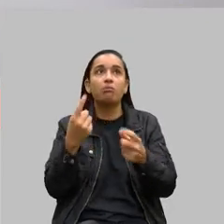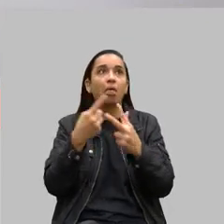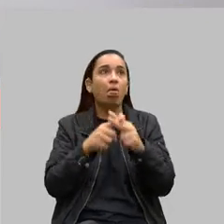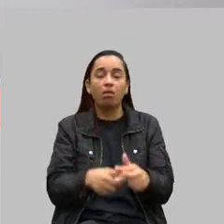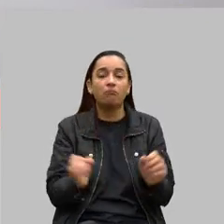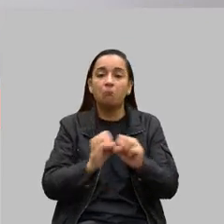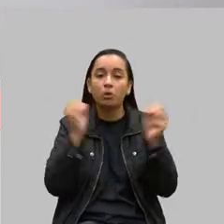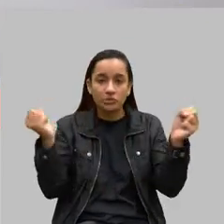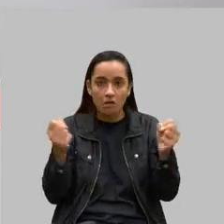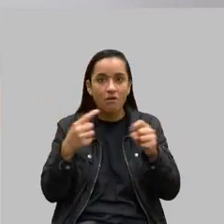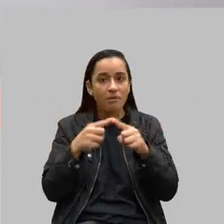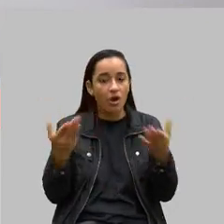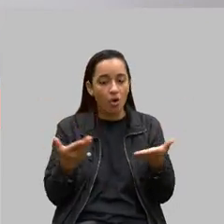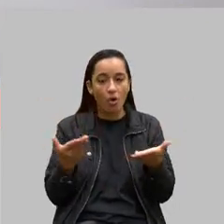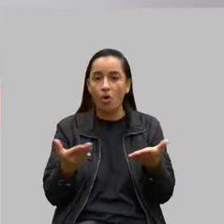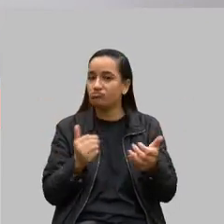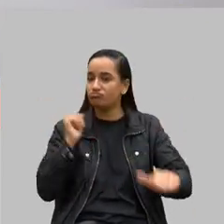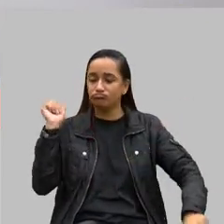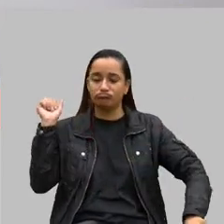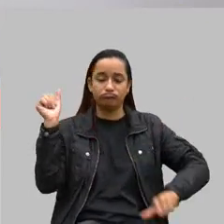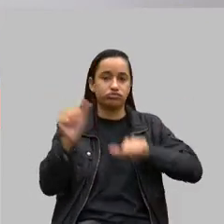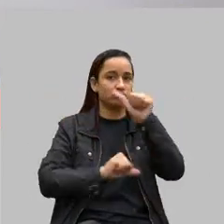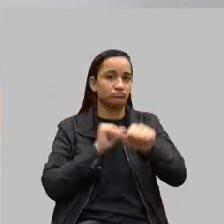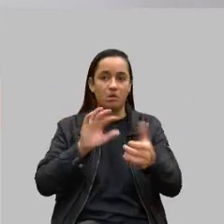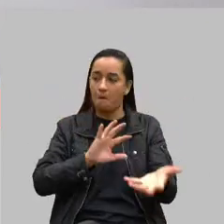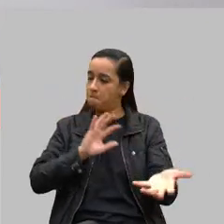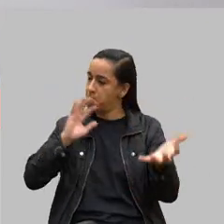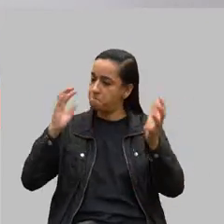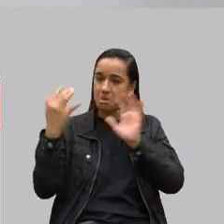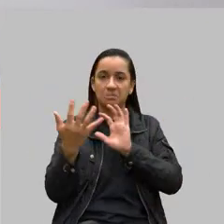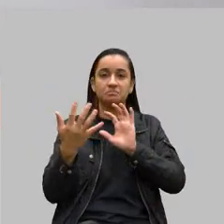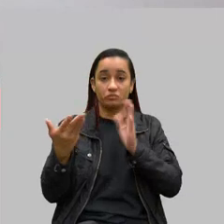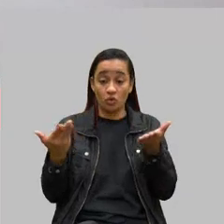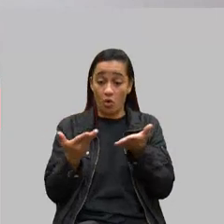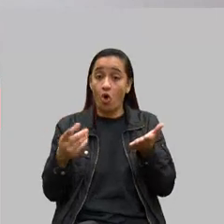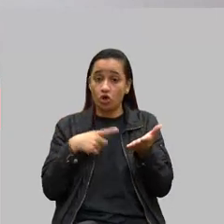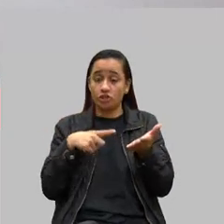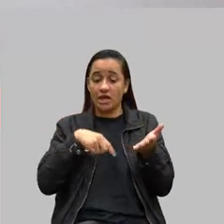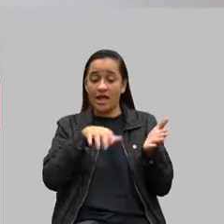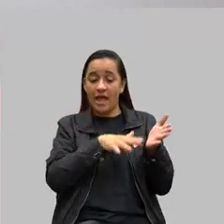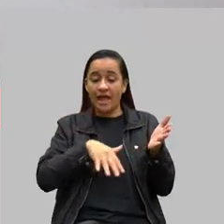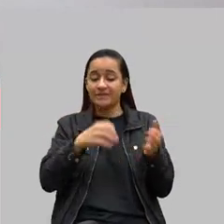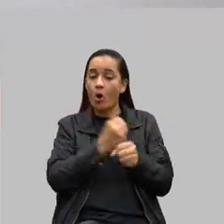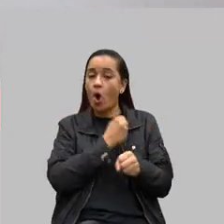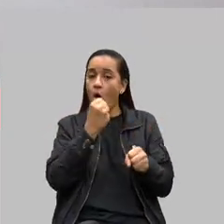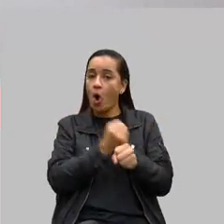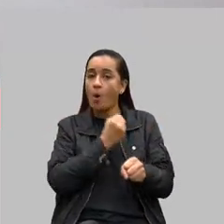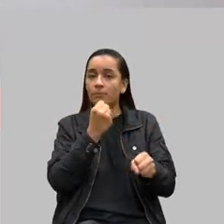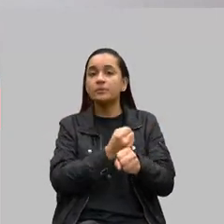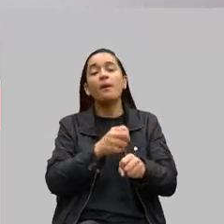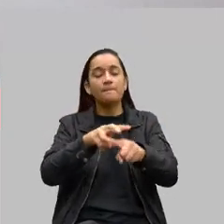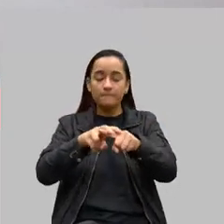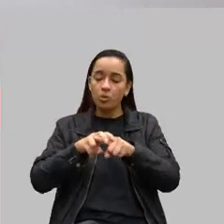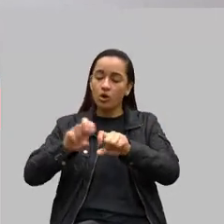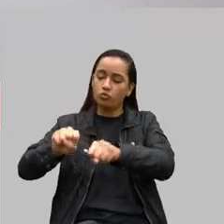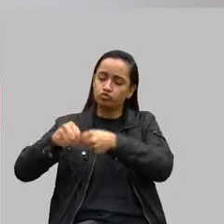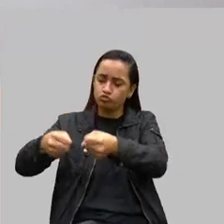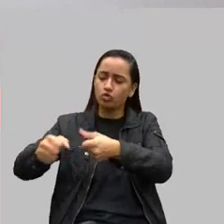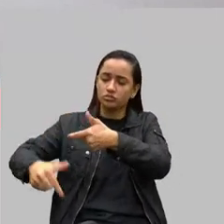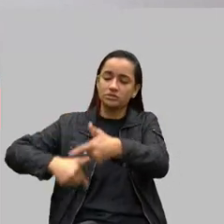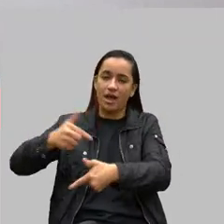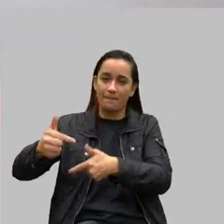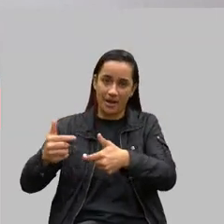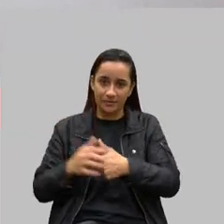completamente eu falo que hoje a gente tem uma região que tá em obras muito graças ao empenho ao trabalho Rodrigo